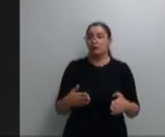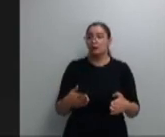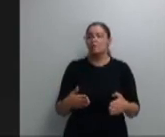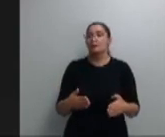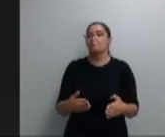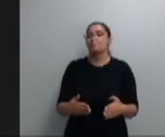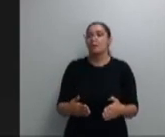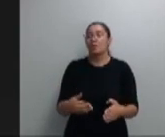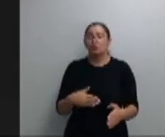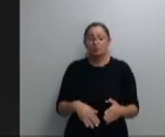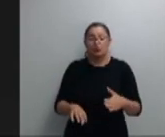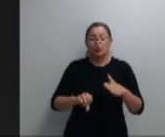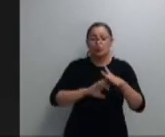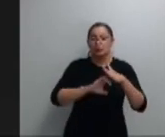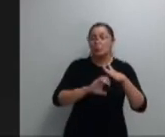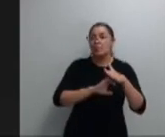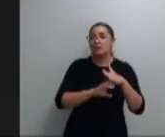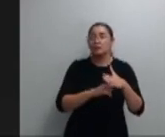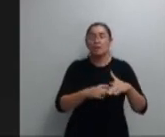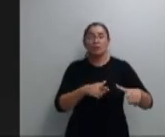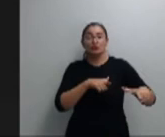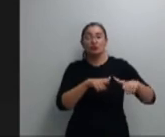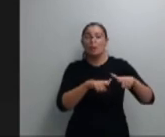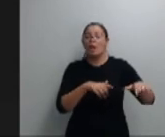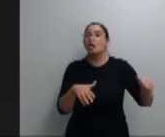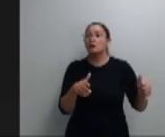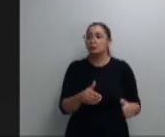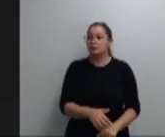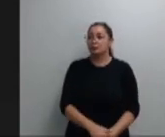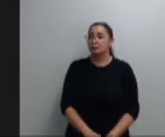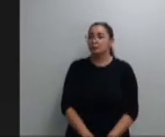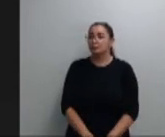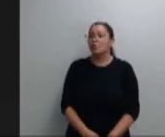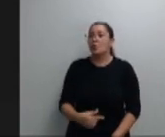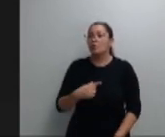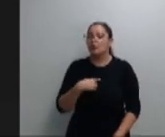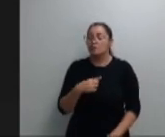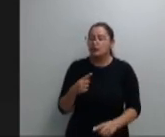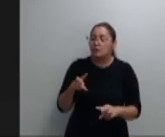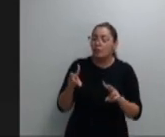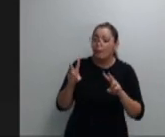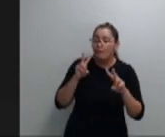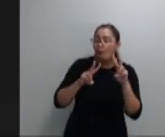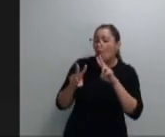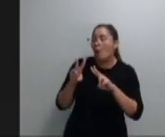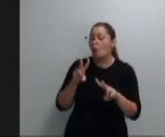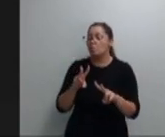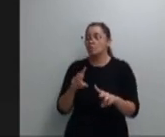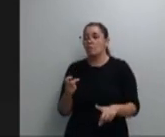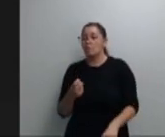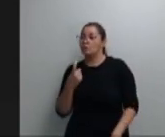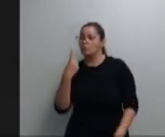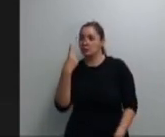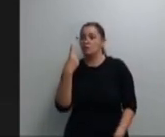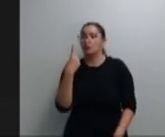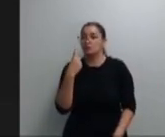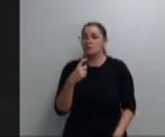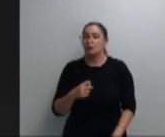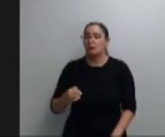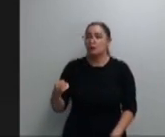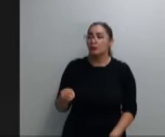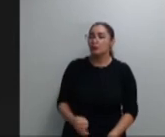de concorrência das empresas envolvidas sobre o mundo então faço aqui uma observação porque me parece muito importante